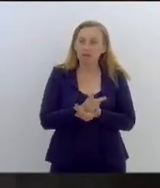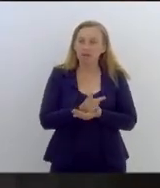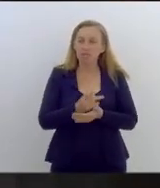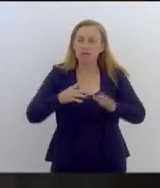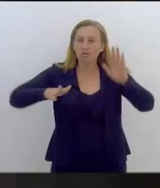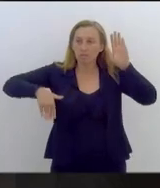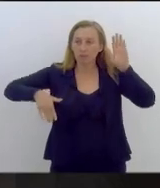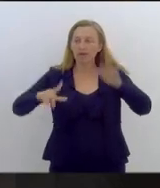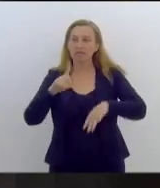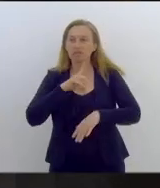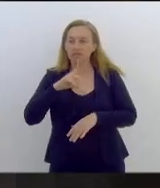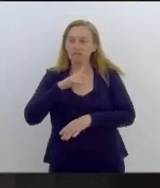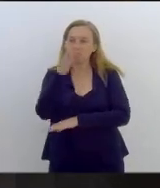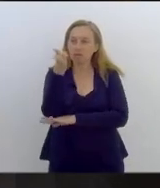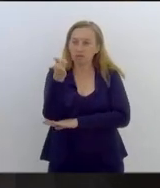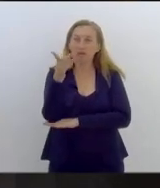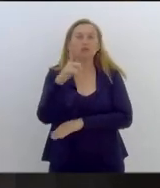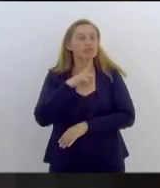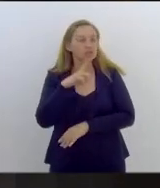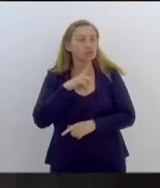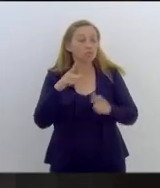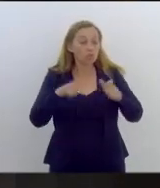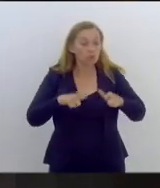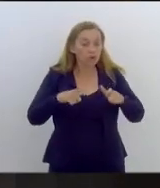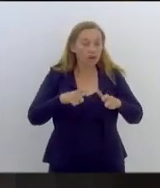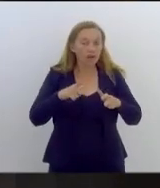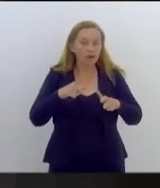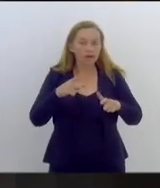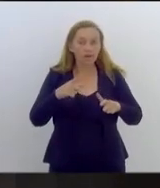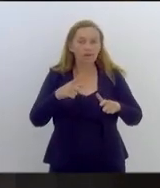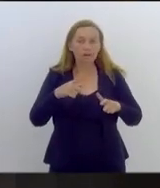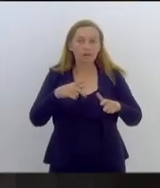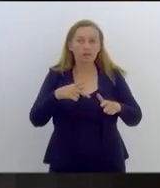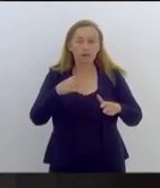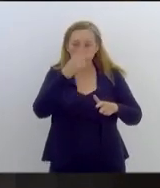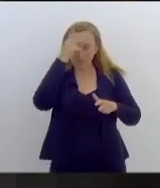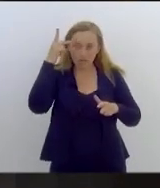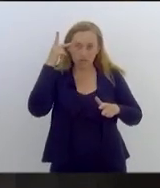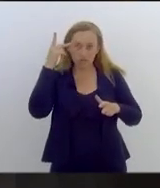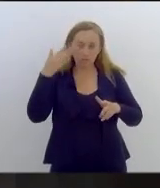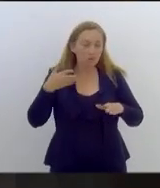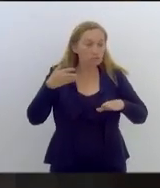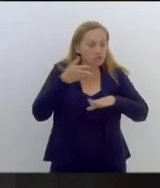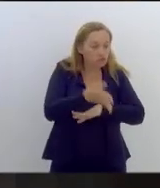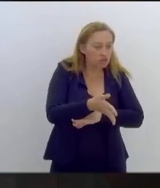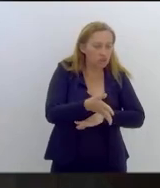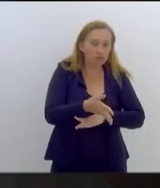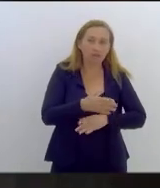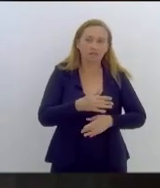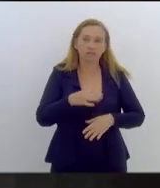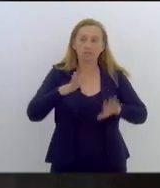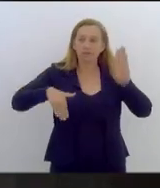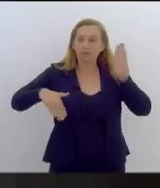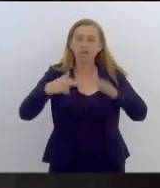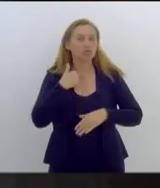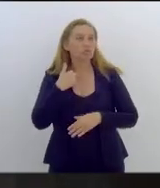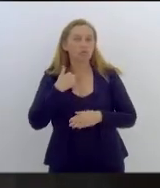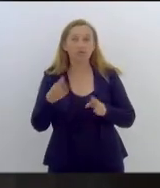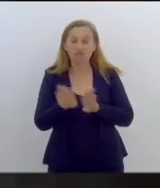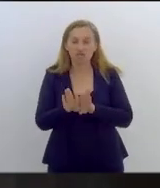ali, tem que ter um lugarzinho no meio, né? Uma viela que a pessoa possa chegar na praia. Não pode